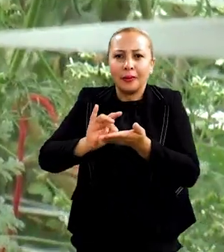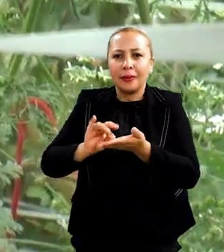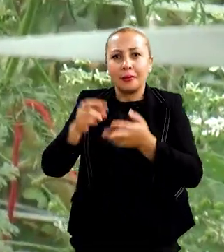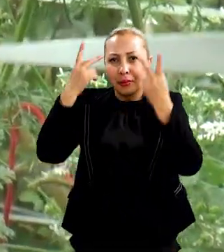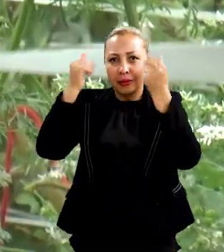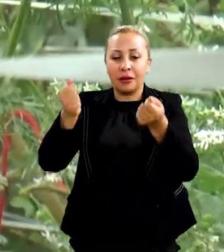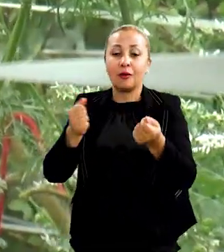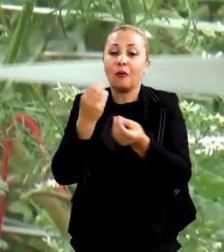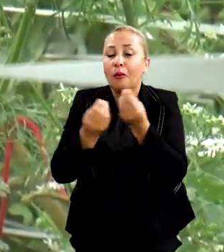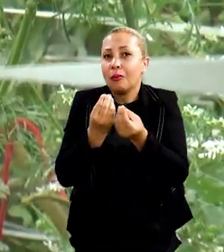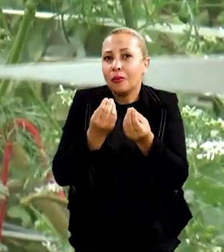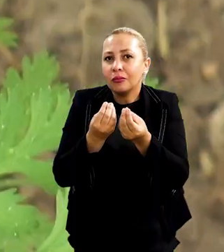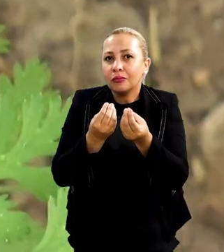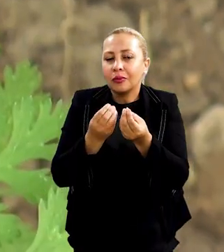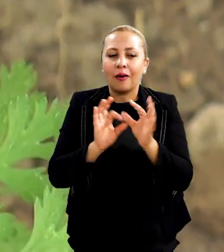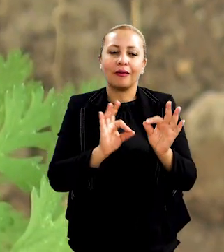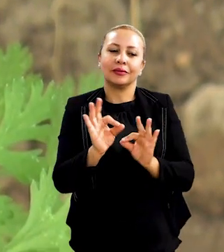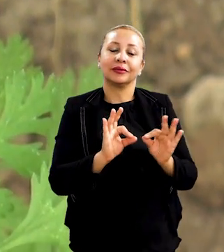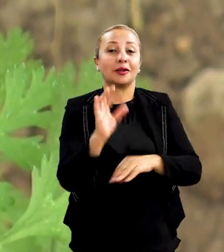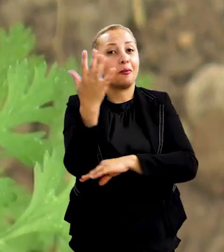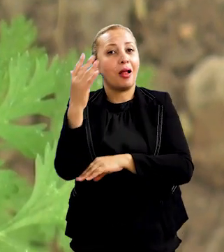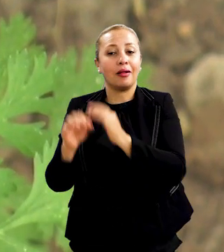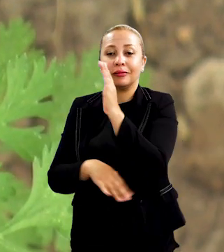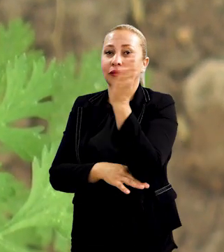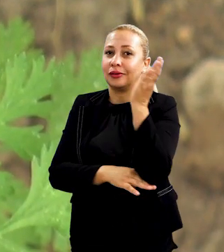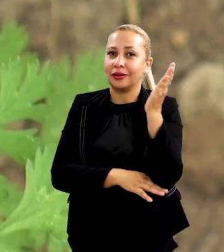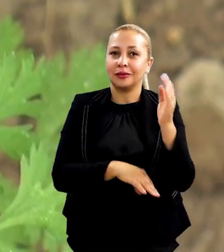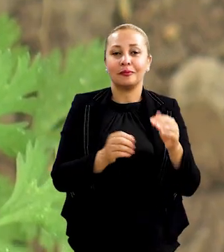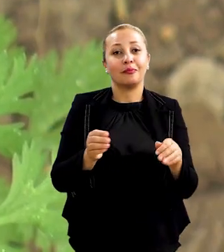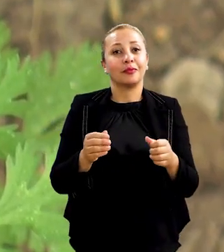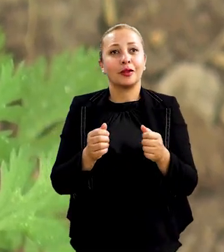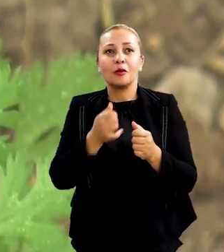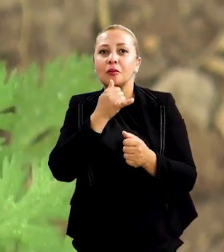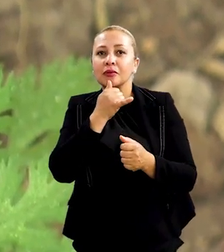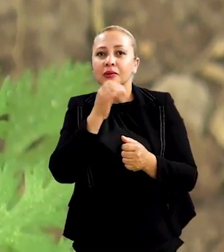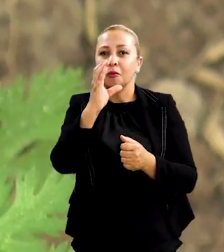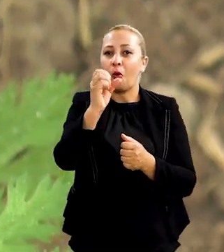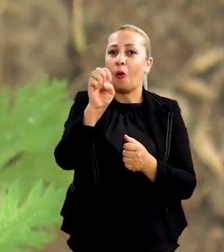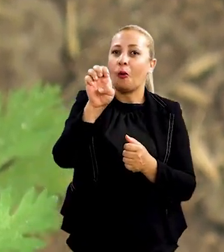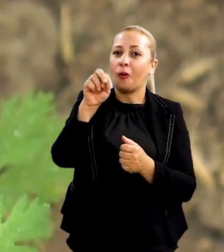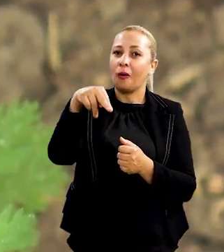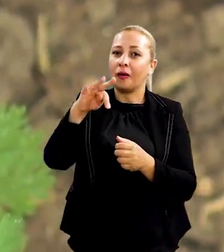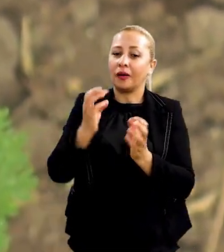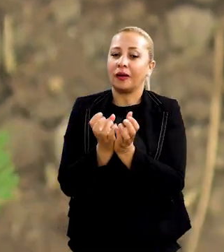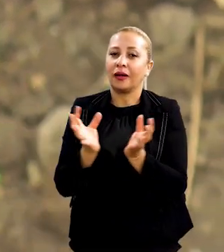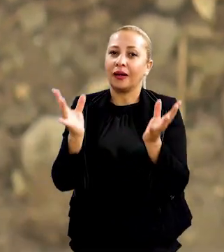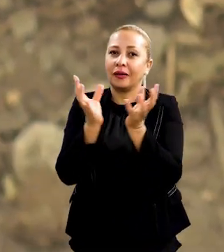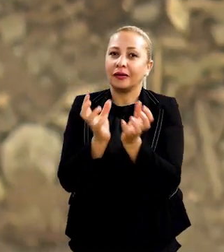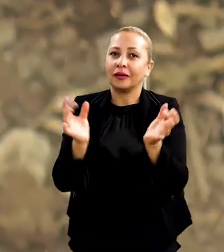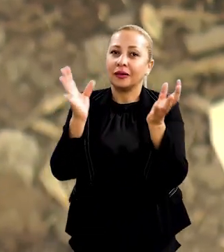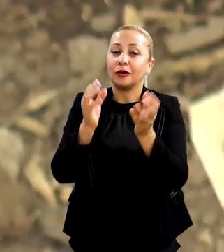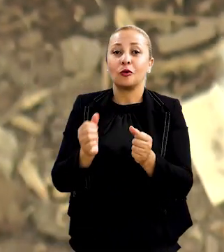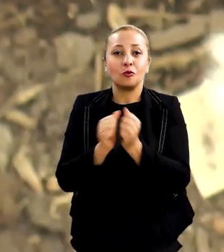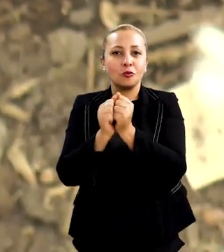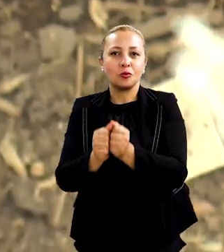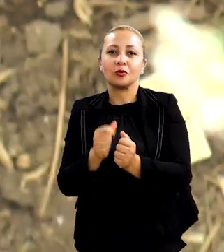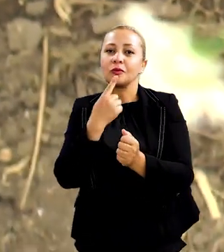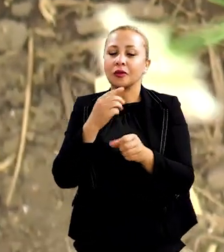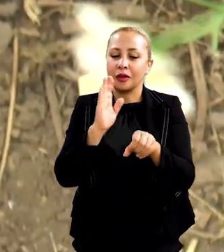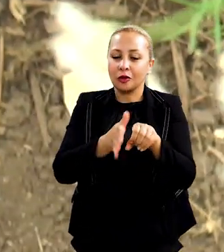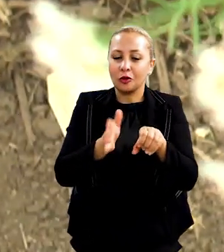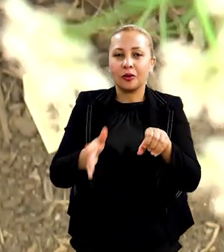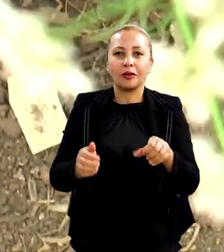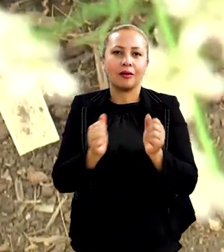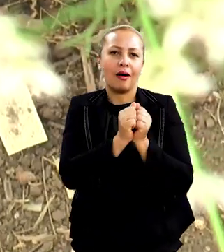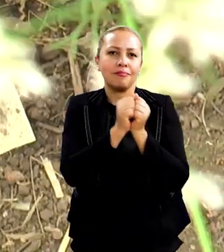atrair? Manejo das plantas. Então, por exemplo, o coentro com o tomate são plantas que já são reconhecidas como plantas companheiras.